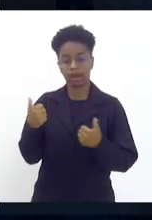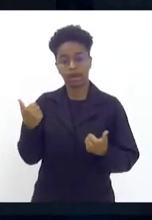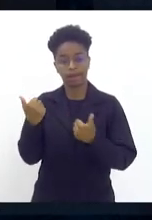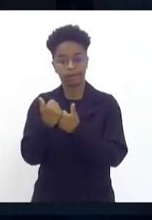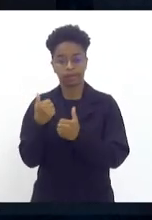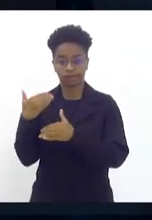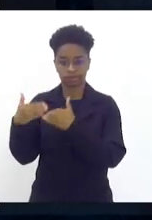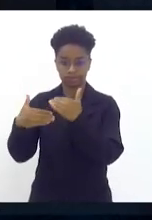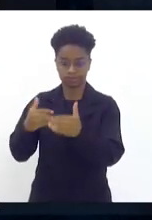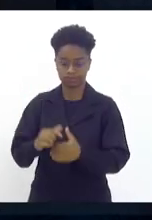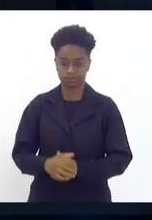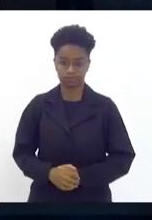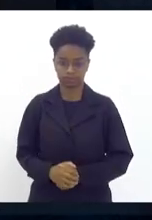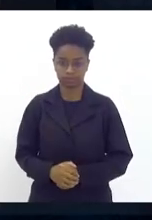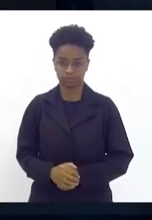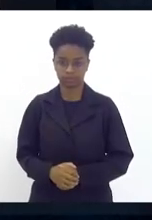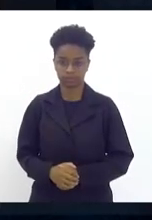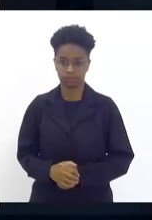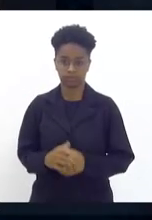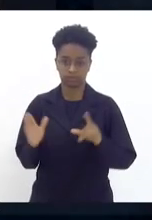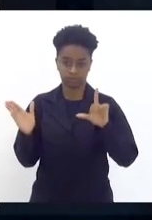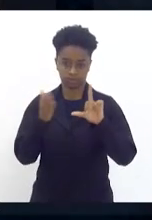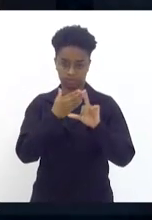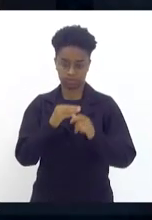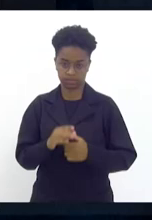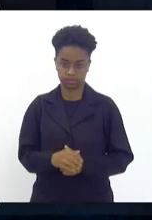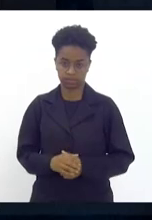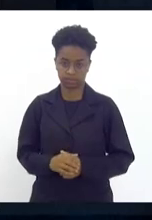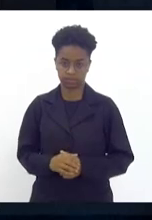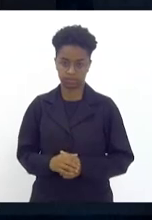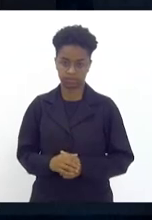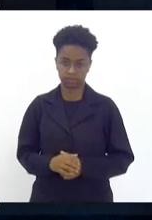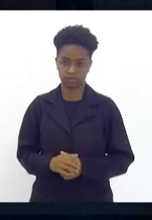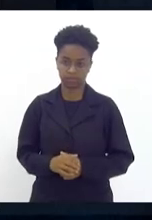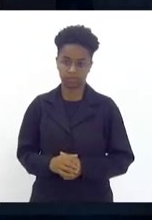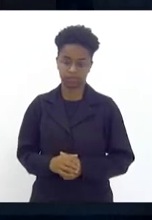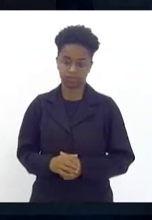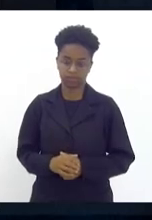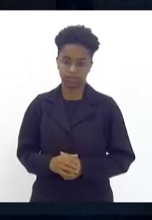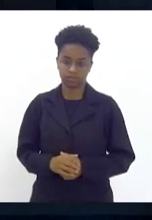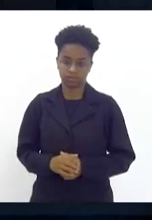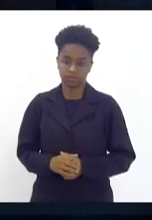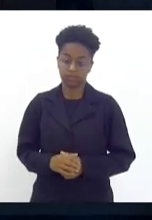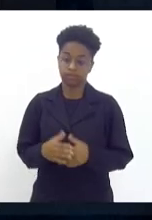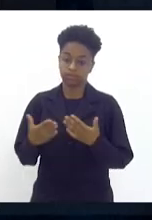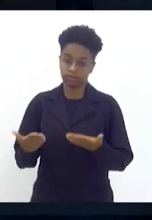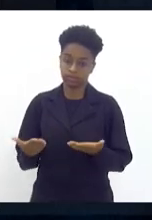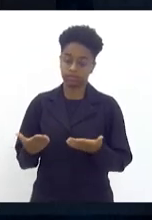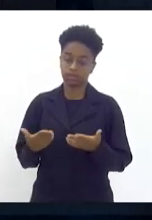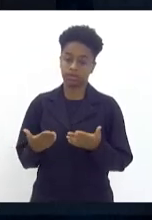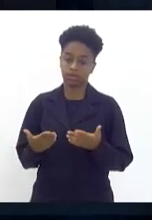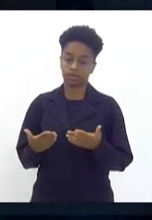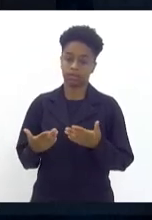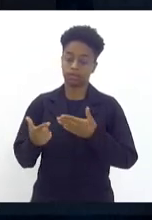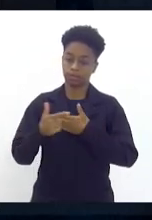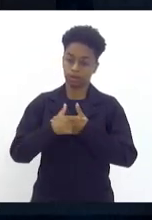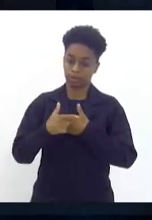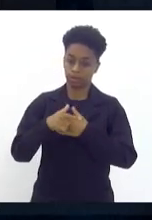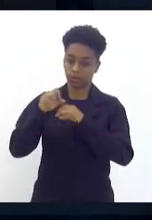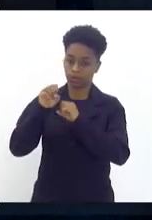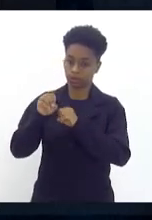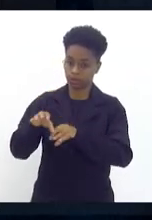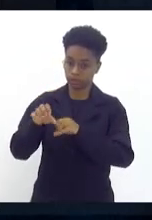esse desenvolvimento. Próximo slide, por favor. Então, a tarefa de educar, a tarefa